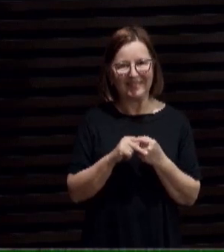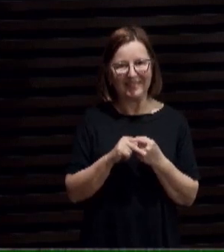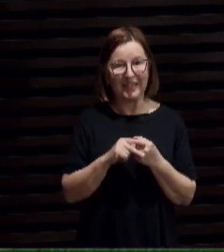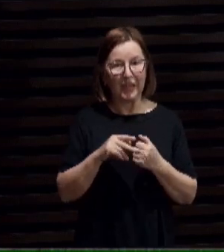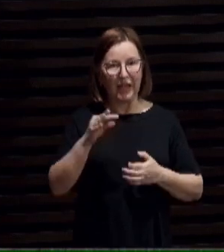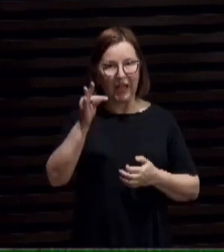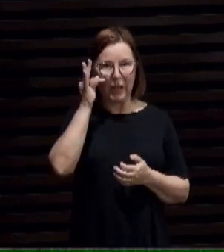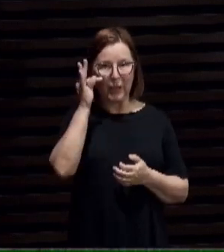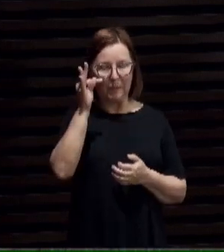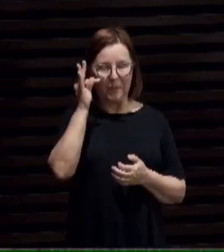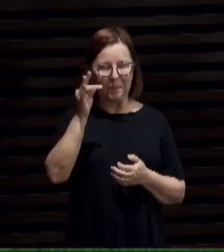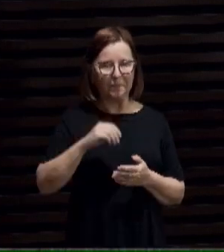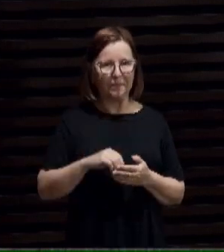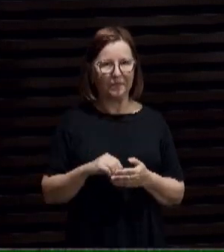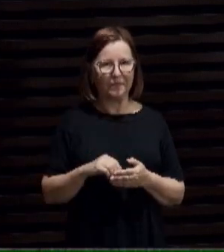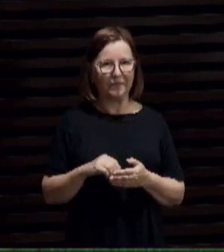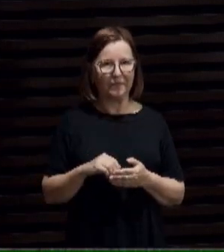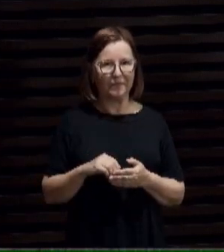Tomé,